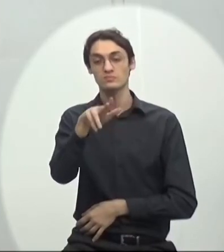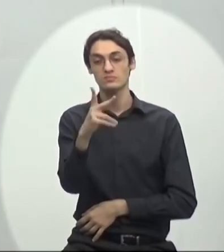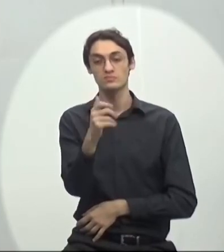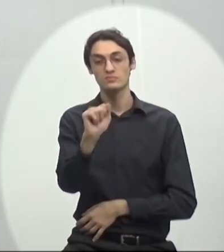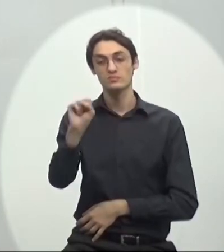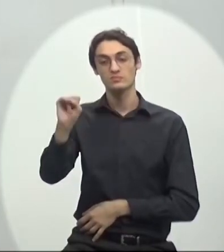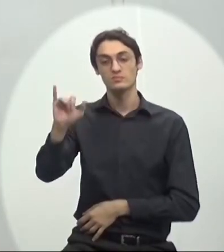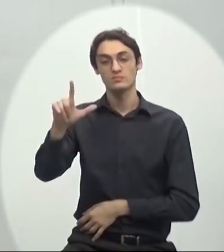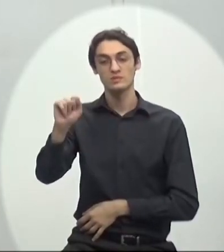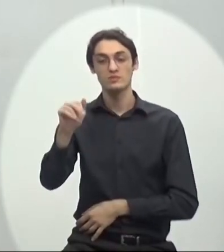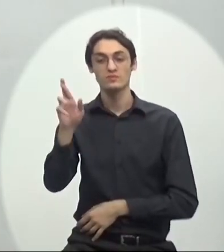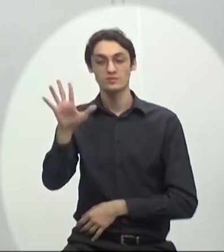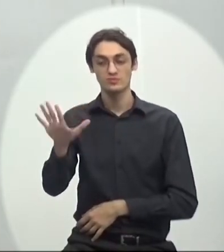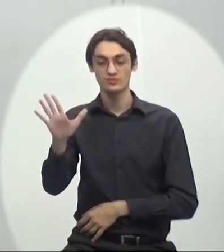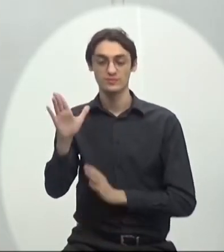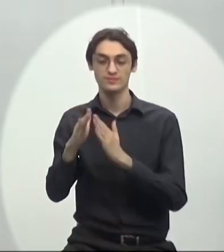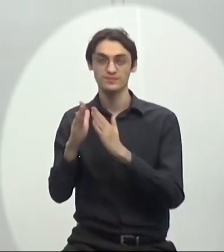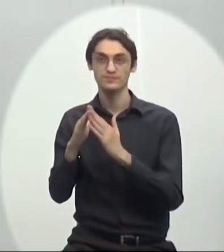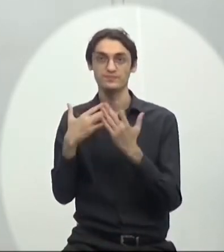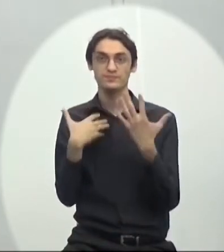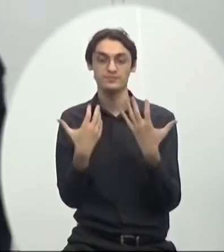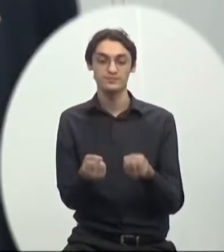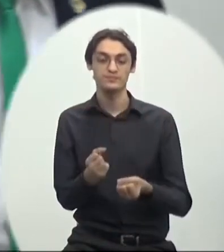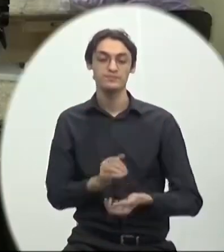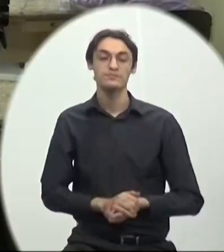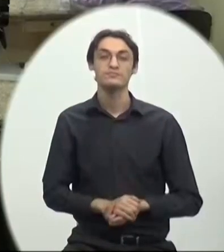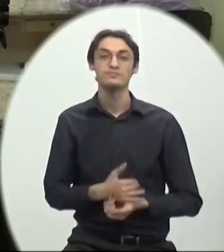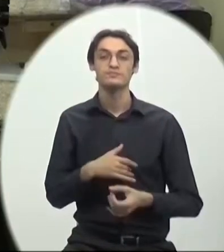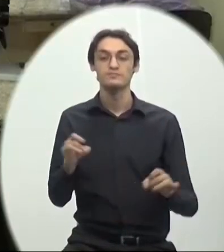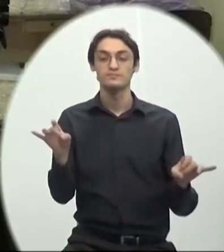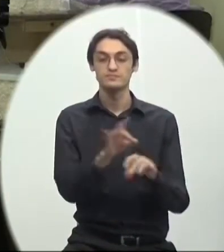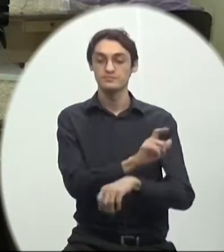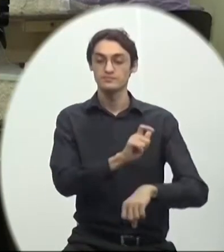região. Será atendido, presidente. Muito obrigado.